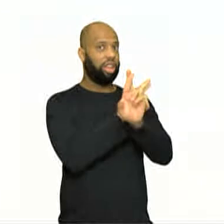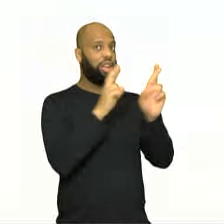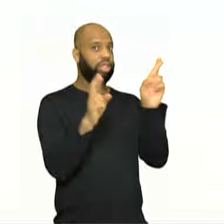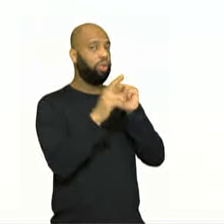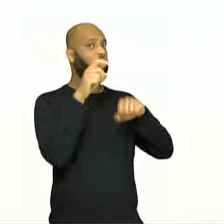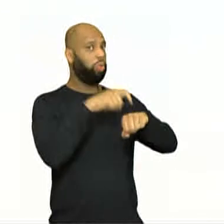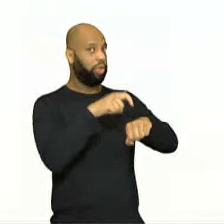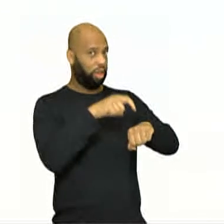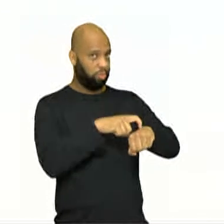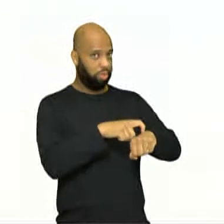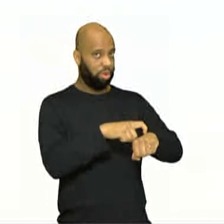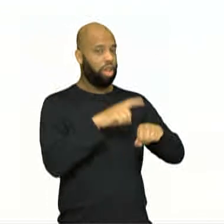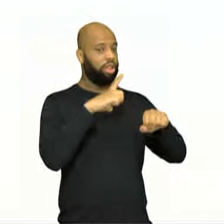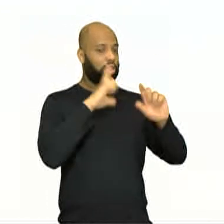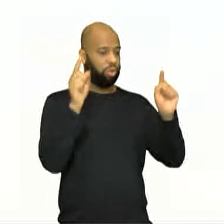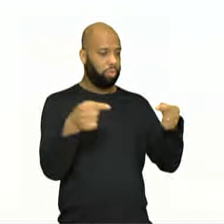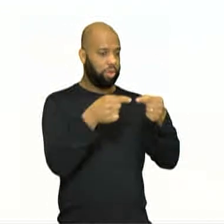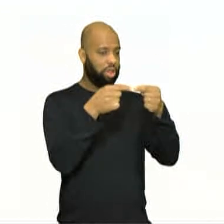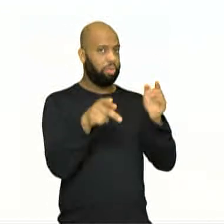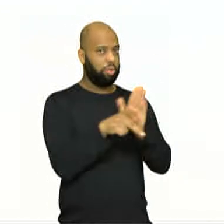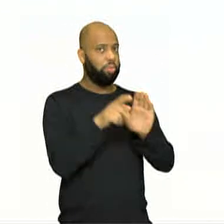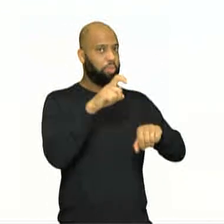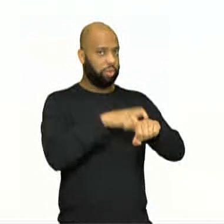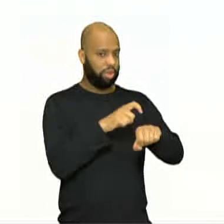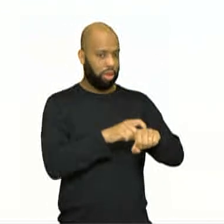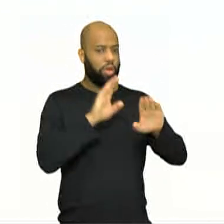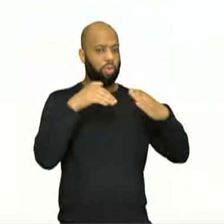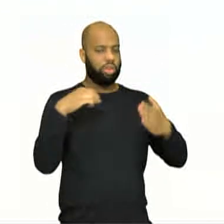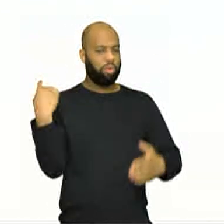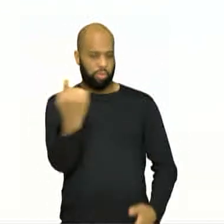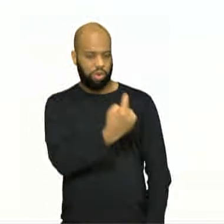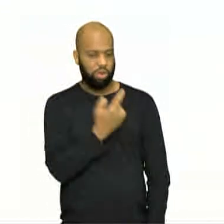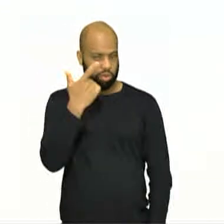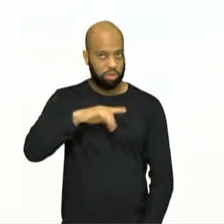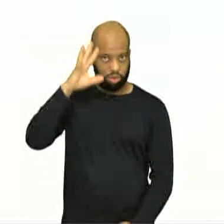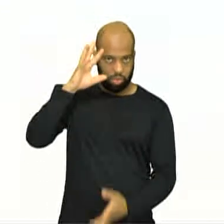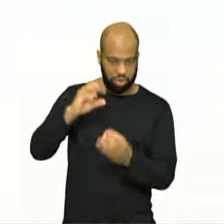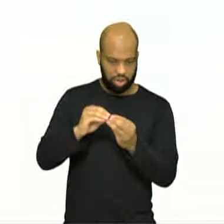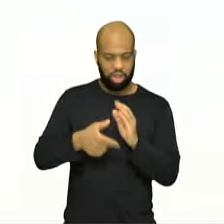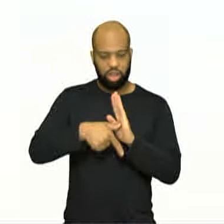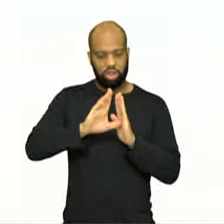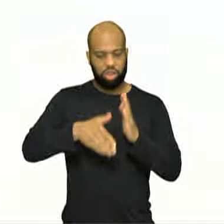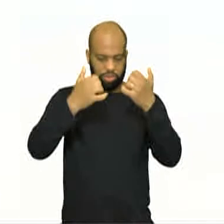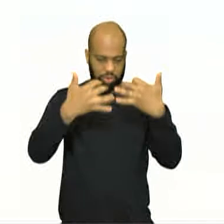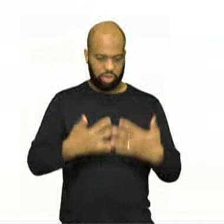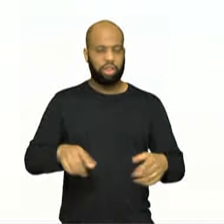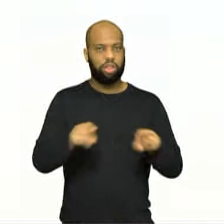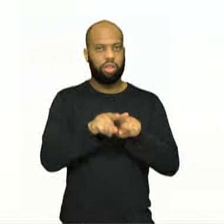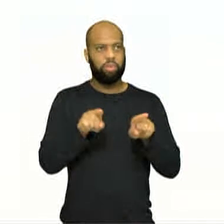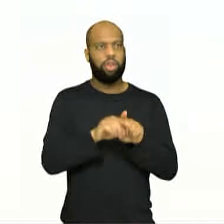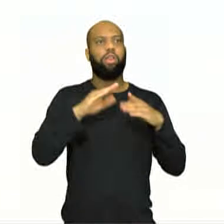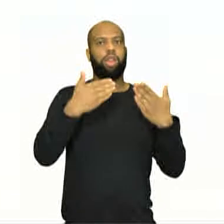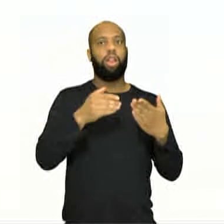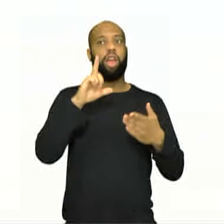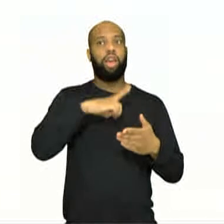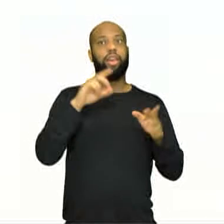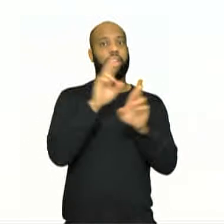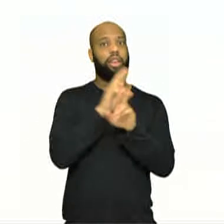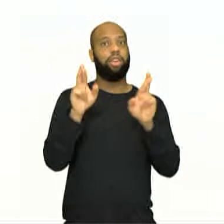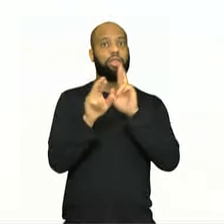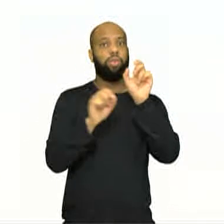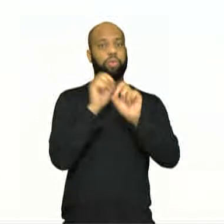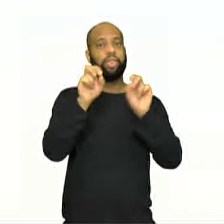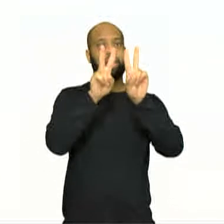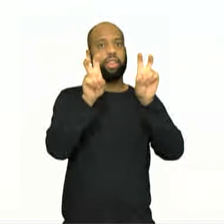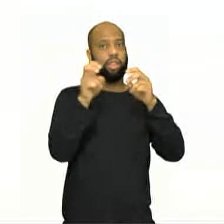denota sua efemeridade. Então a charge, para nós compreendermos, como eu já comentei com vocês, ela é relacionada a